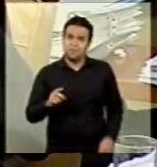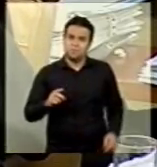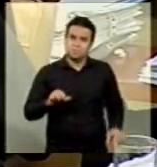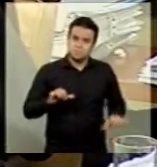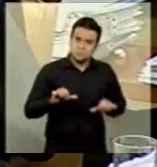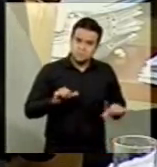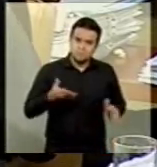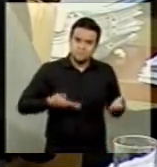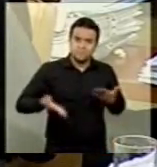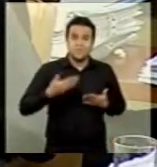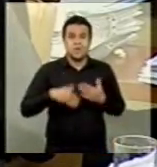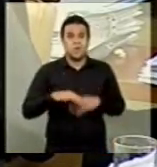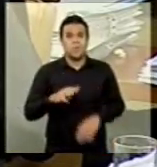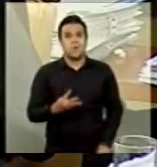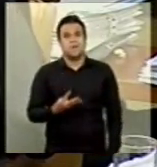46.